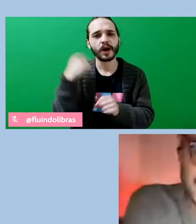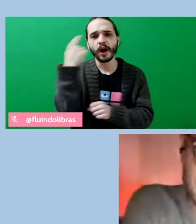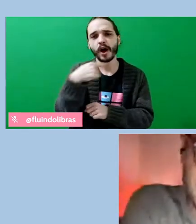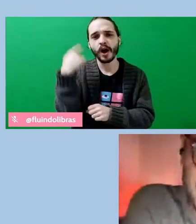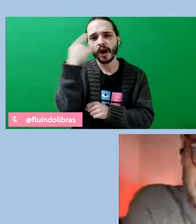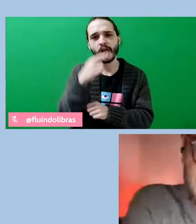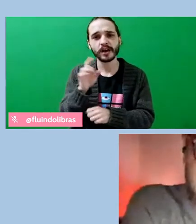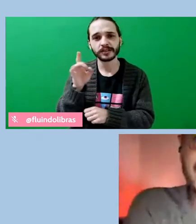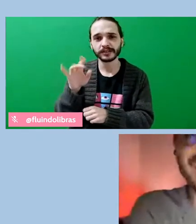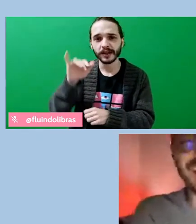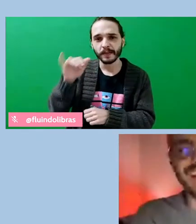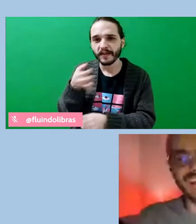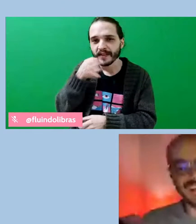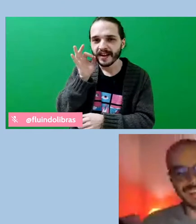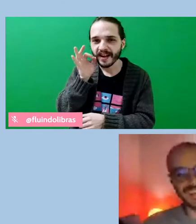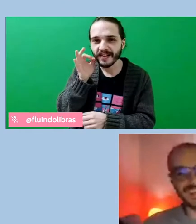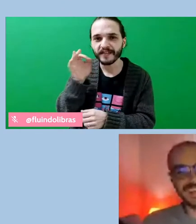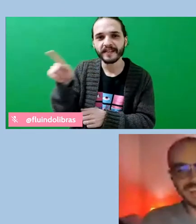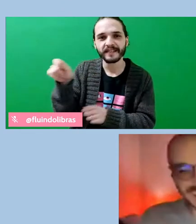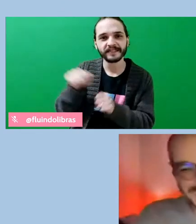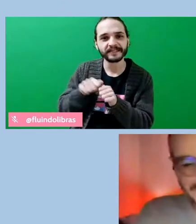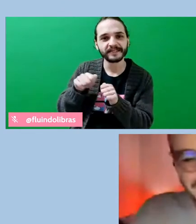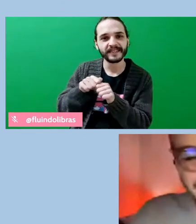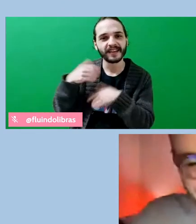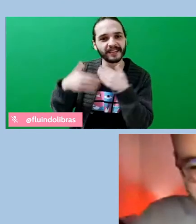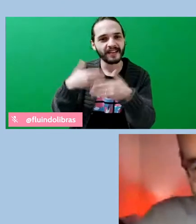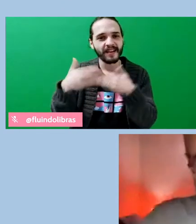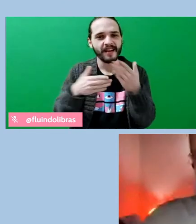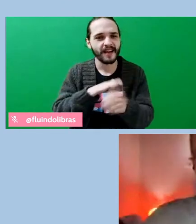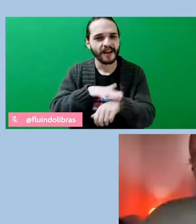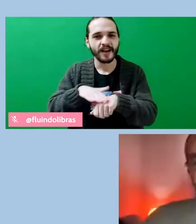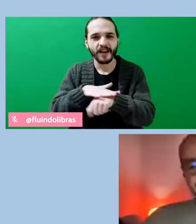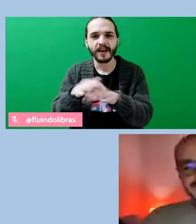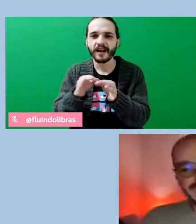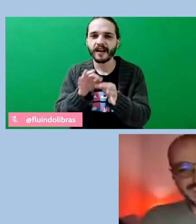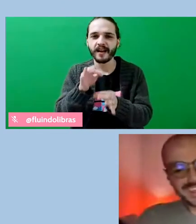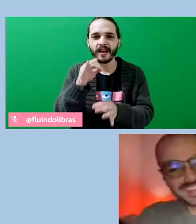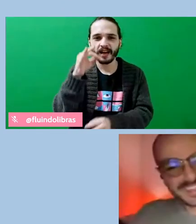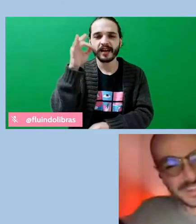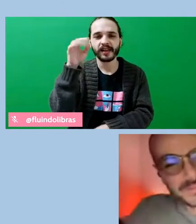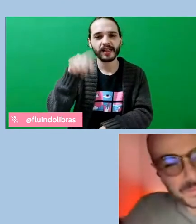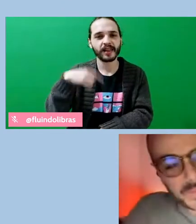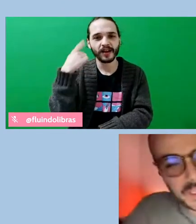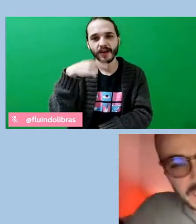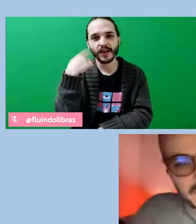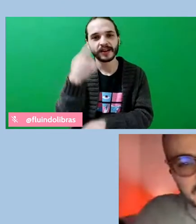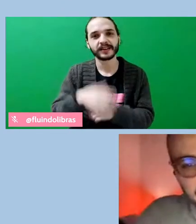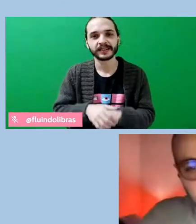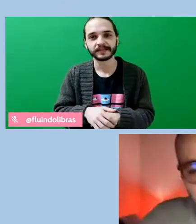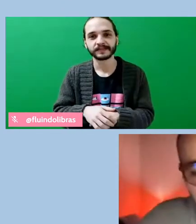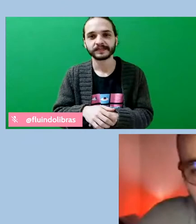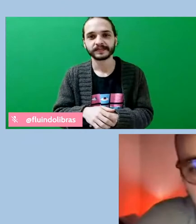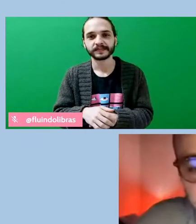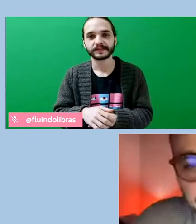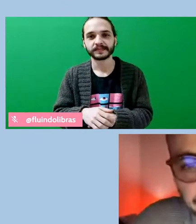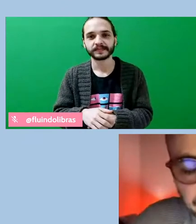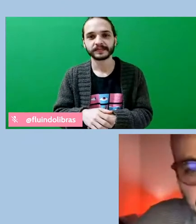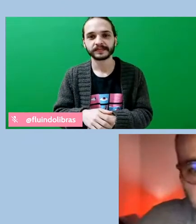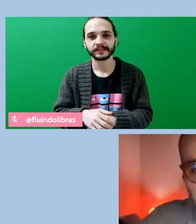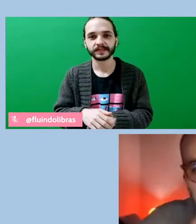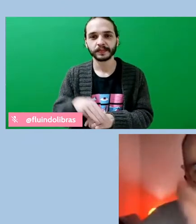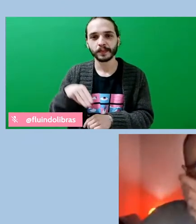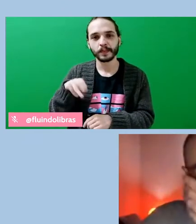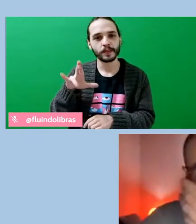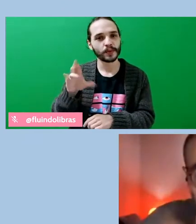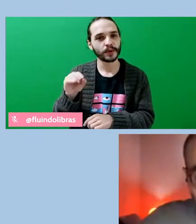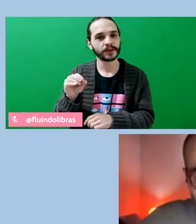cafezinho e a gente poderia seguir horas aqui conversando, Murilo. Que horas. Murilo, Delícia, obrigado. é